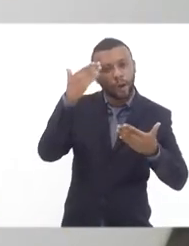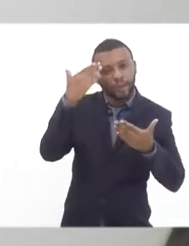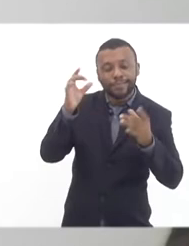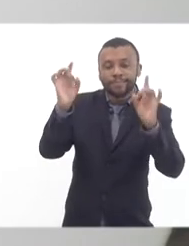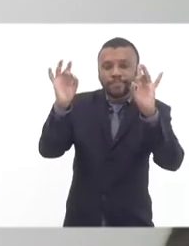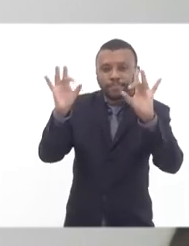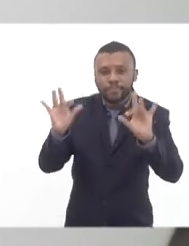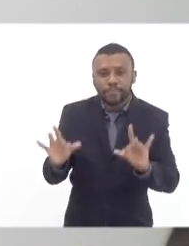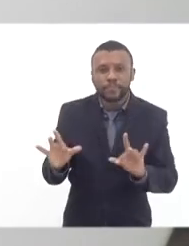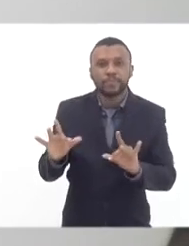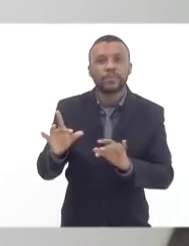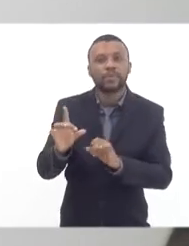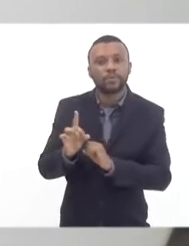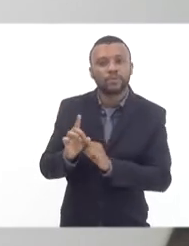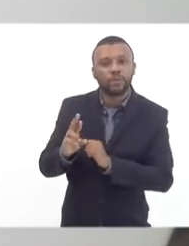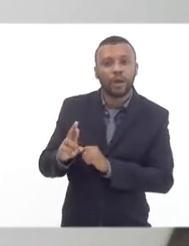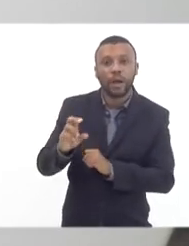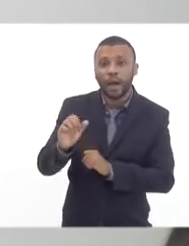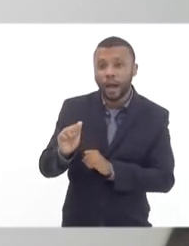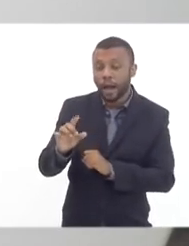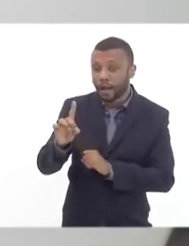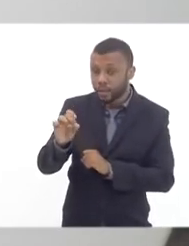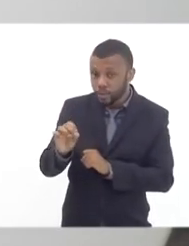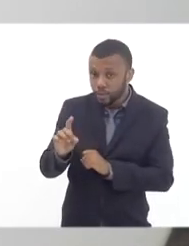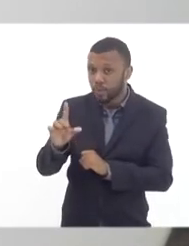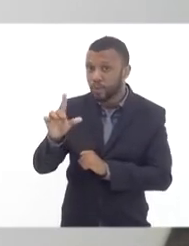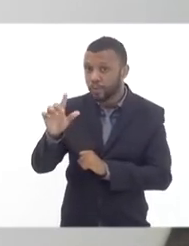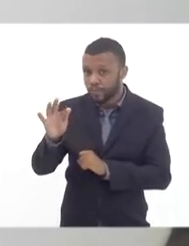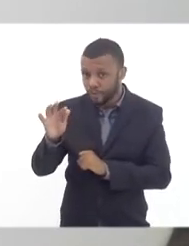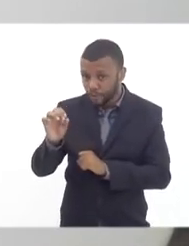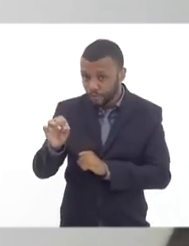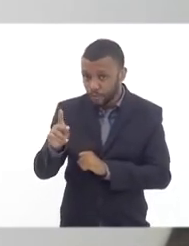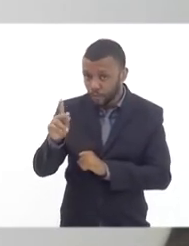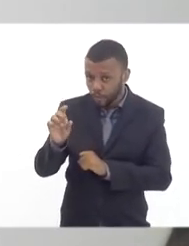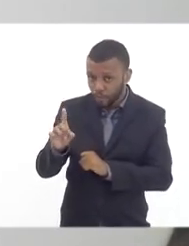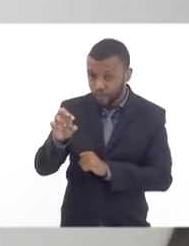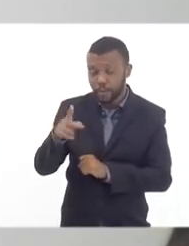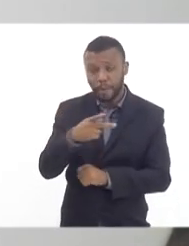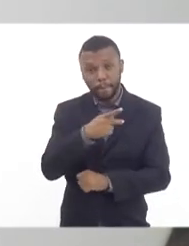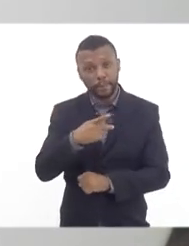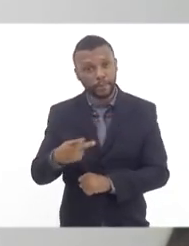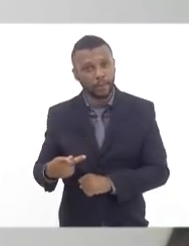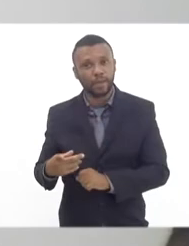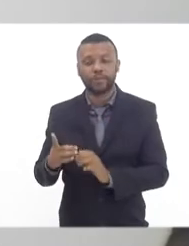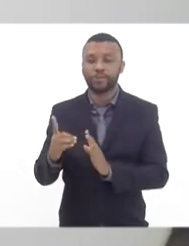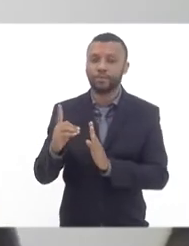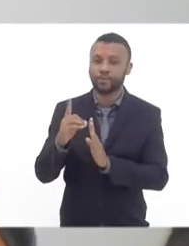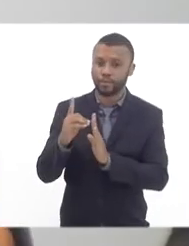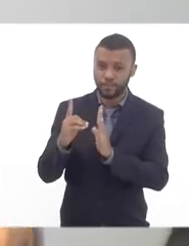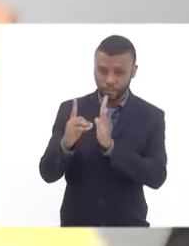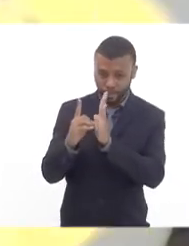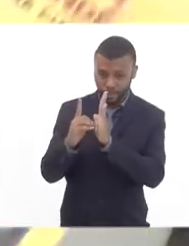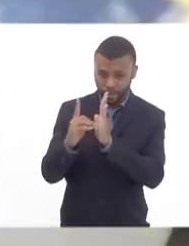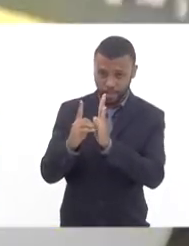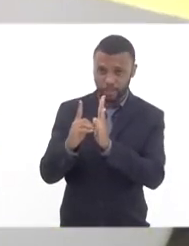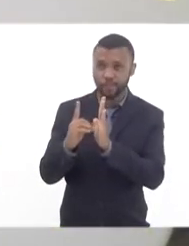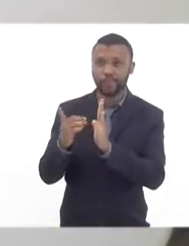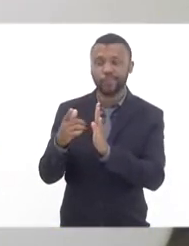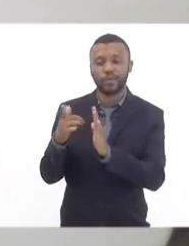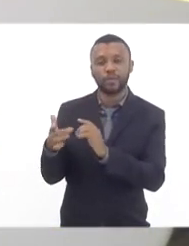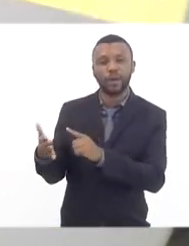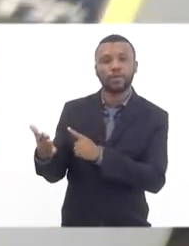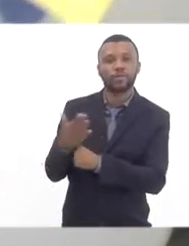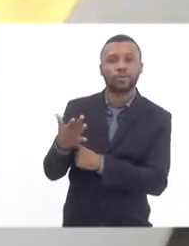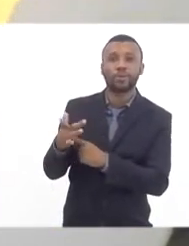para fazer para o doutor Adolfo Konder, presidente do DETRAN, que nos ajudou muito para conseguir a garantia de